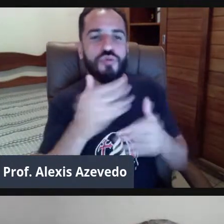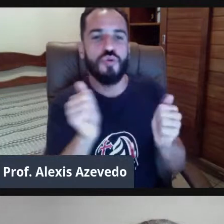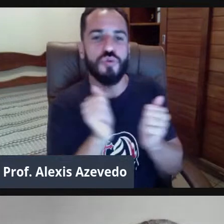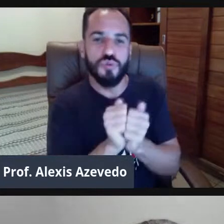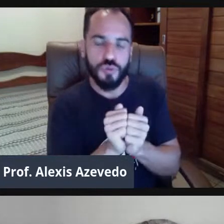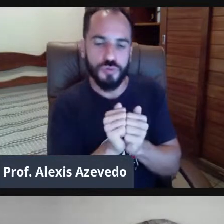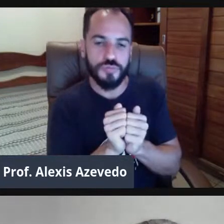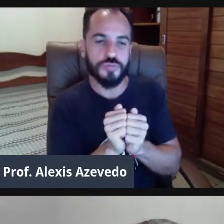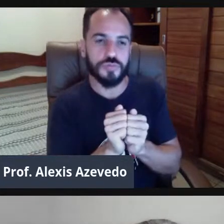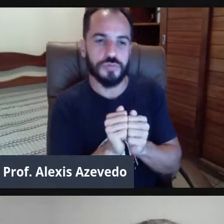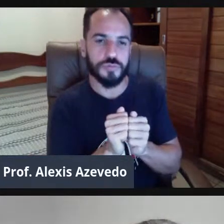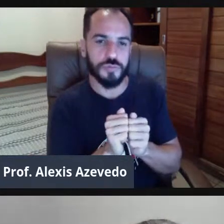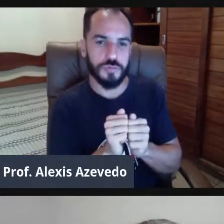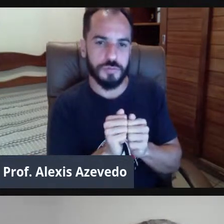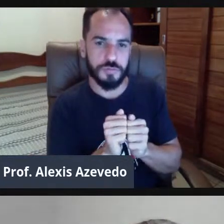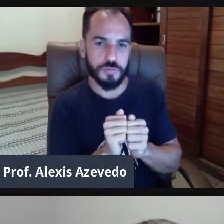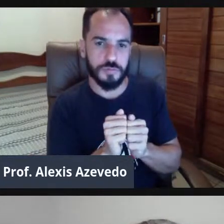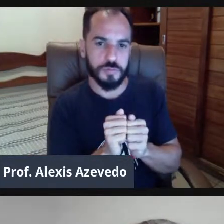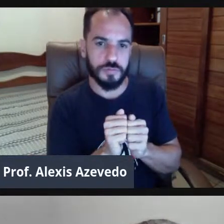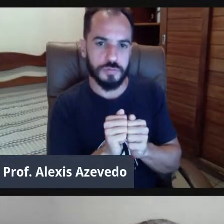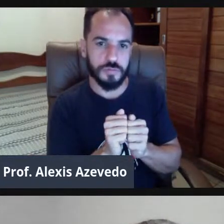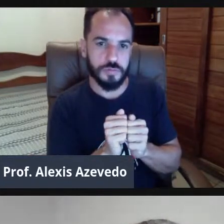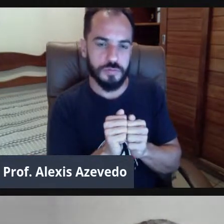começando, uma gestão de